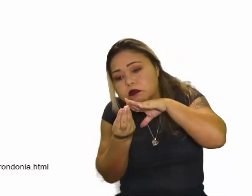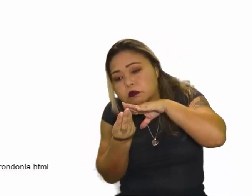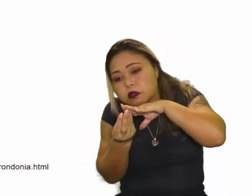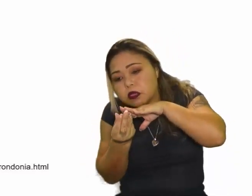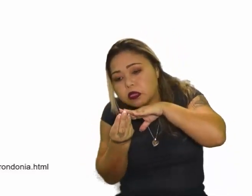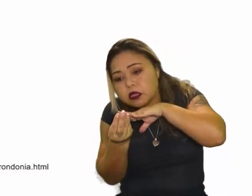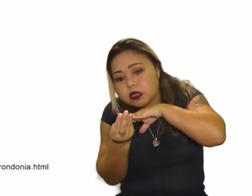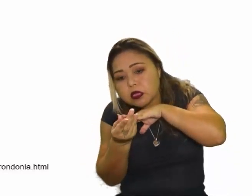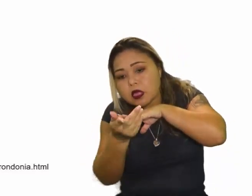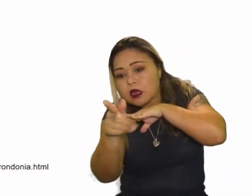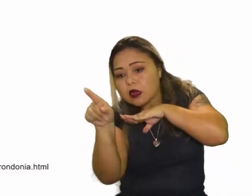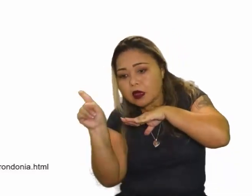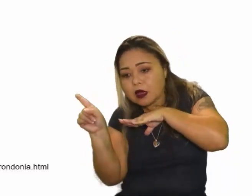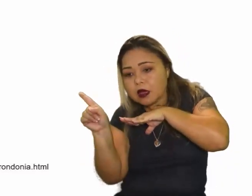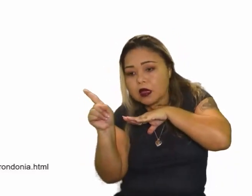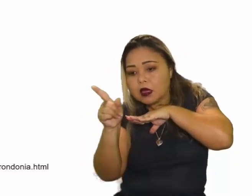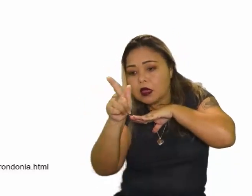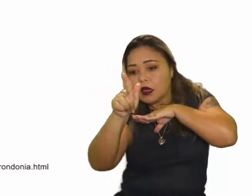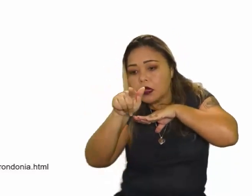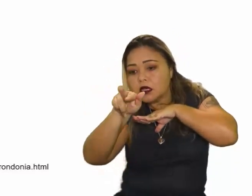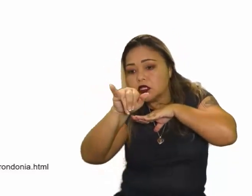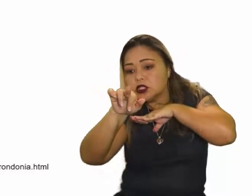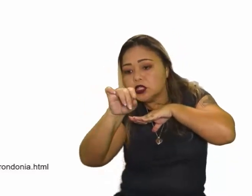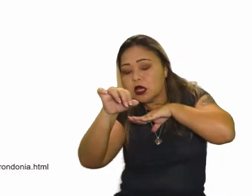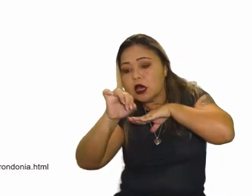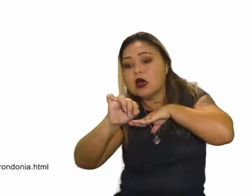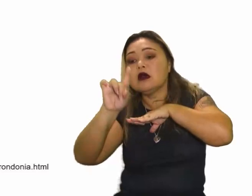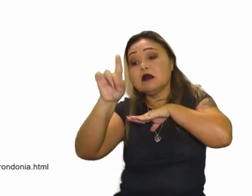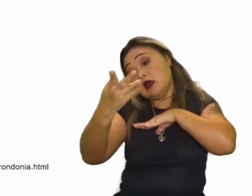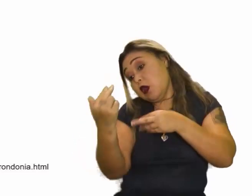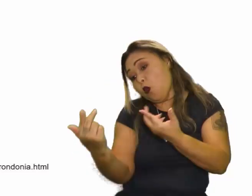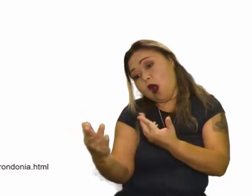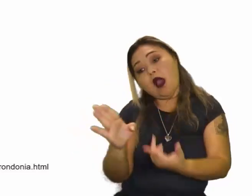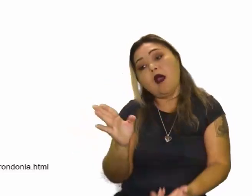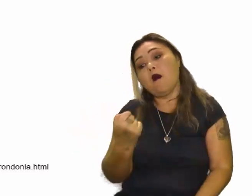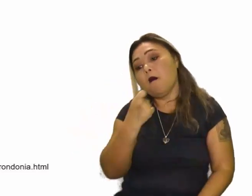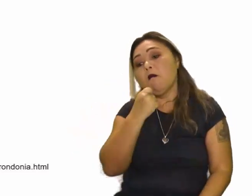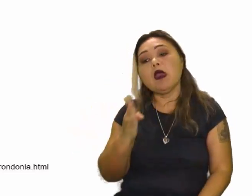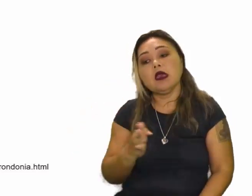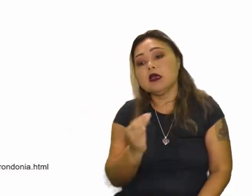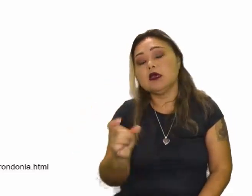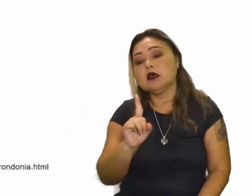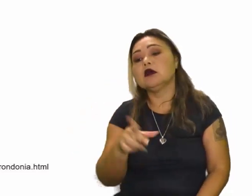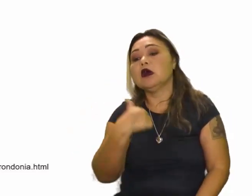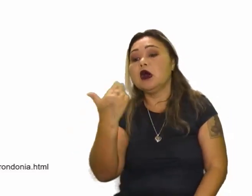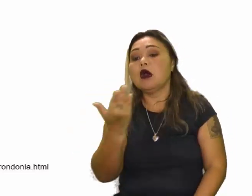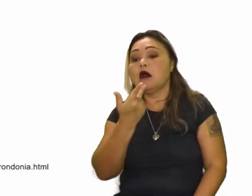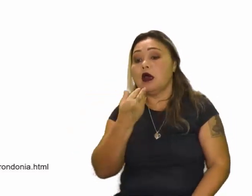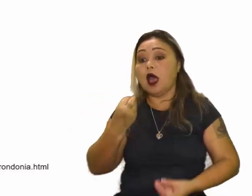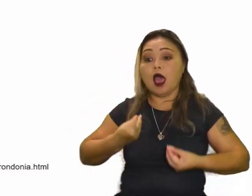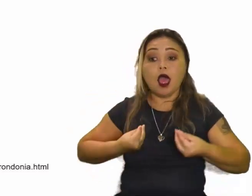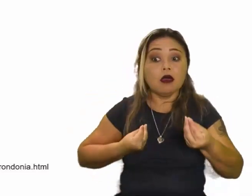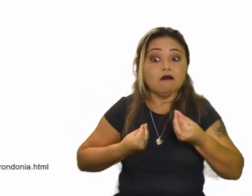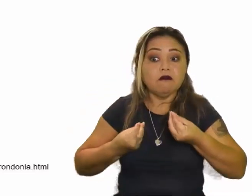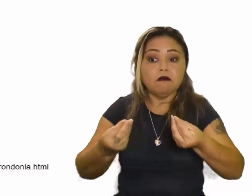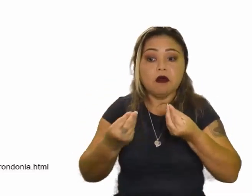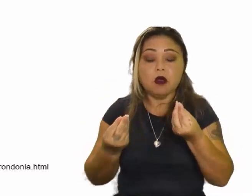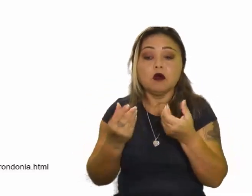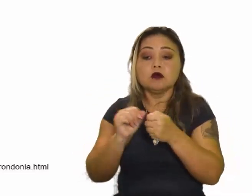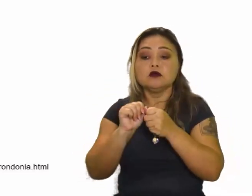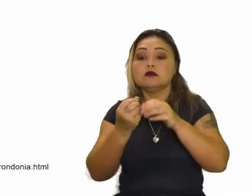Lembra? Falamos disso também na piscicultura, a levinagem. Aqui nós estamos falando sobre a oferta